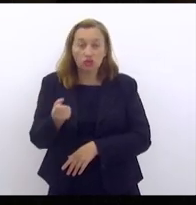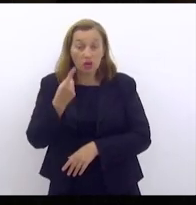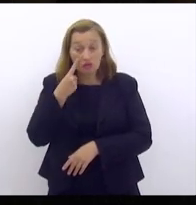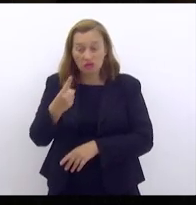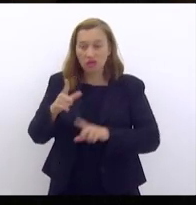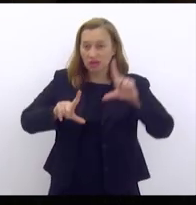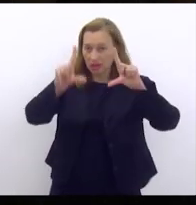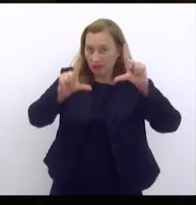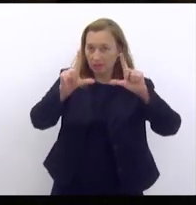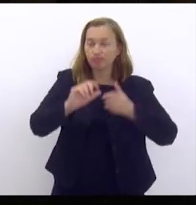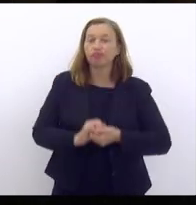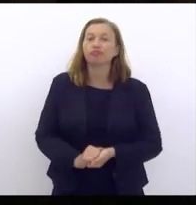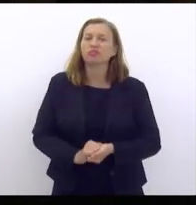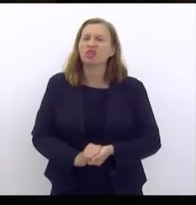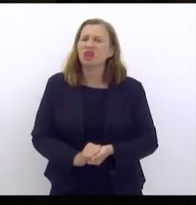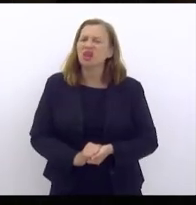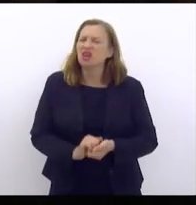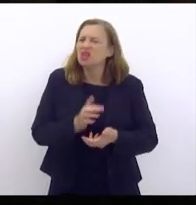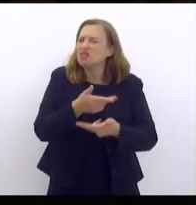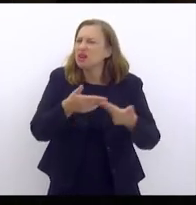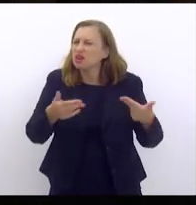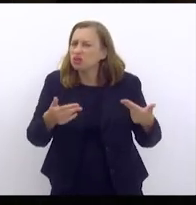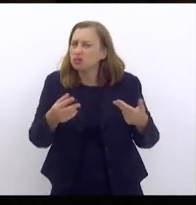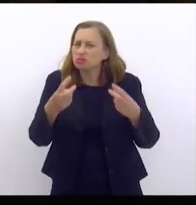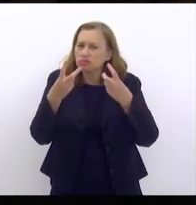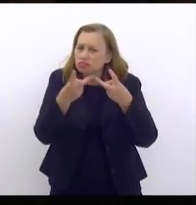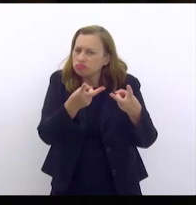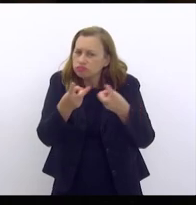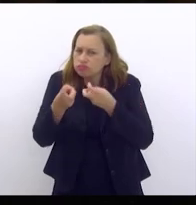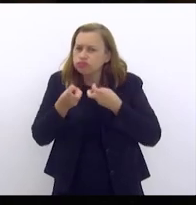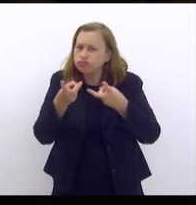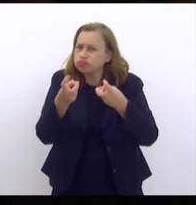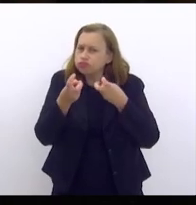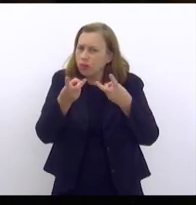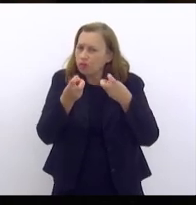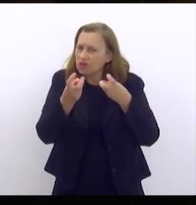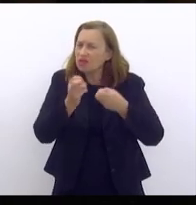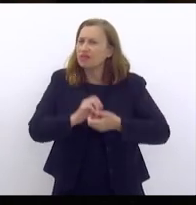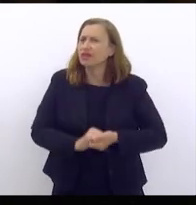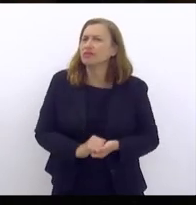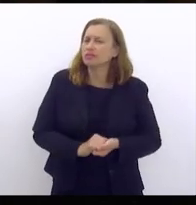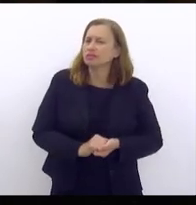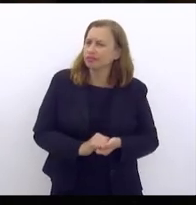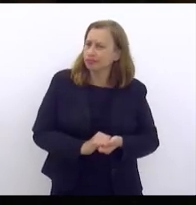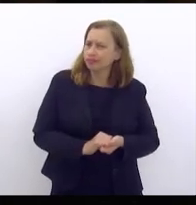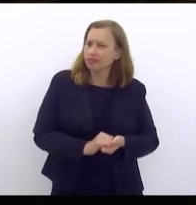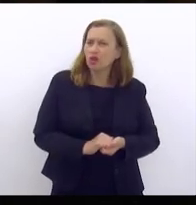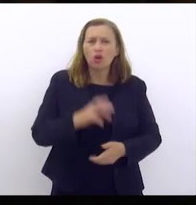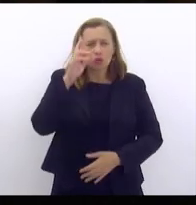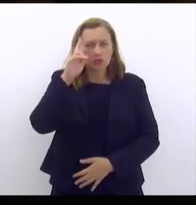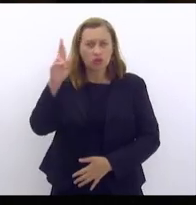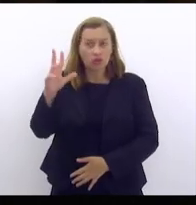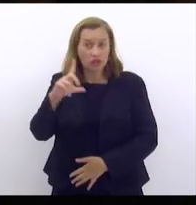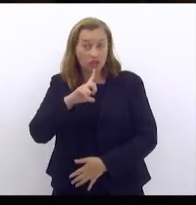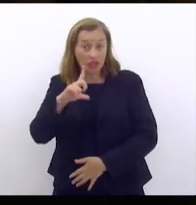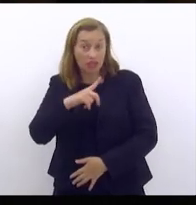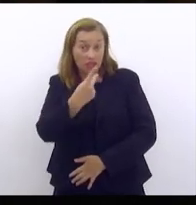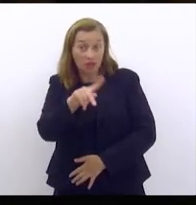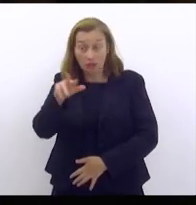televisão. E muitas coisas me chamaram a atenção. O senhor que tem seu